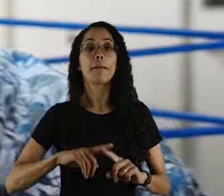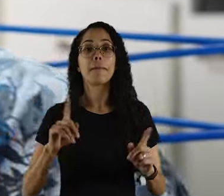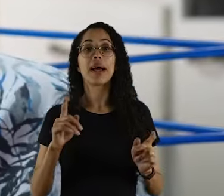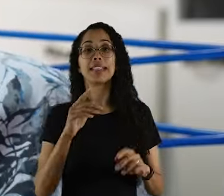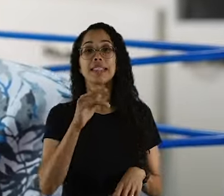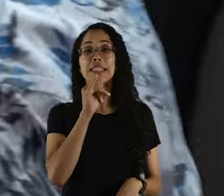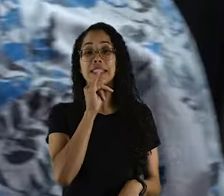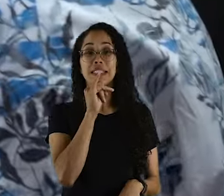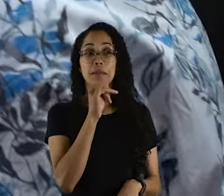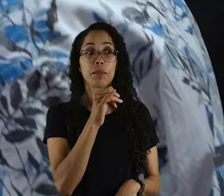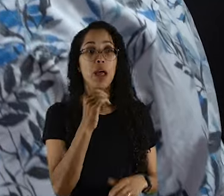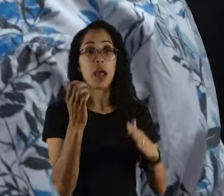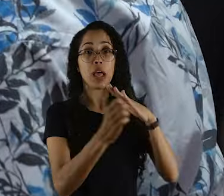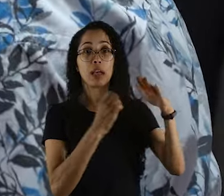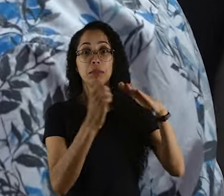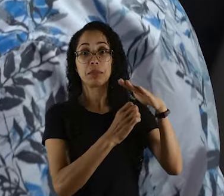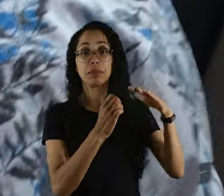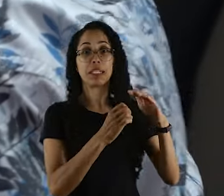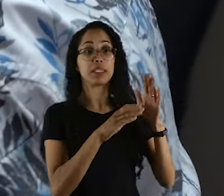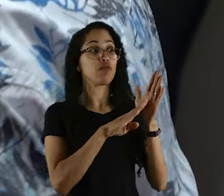com ela começou a cair, eu estava dormindo.